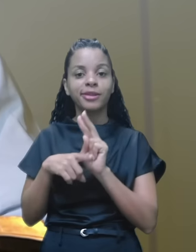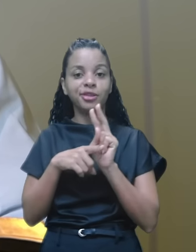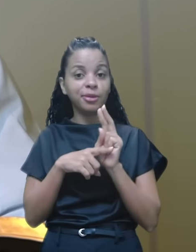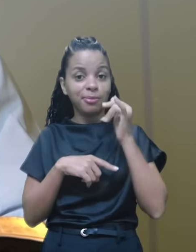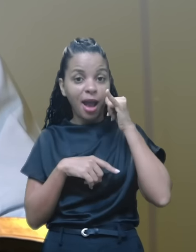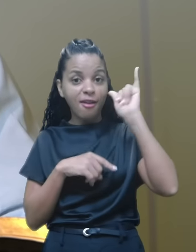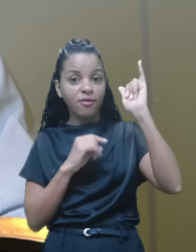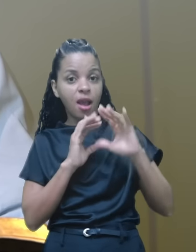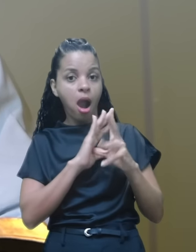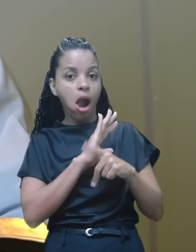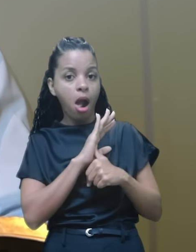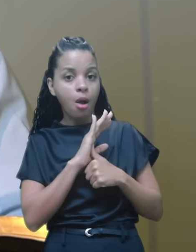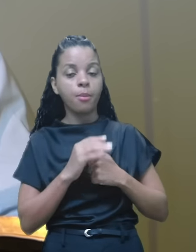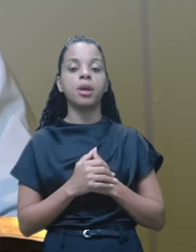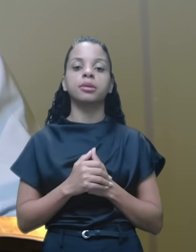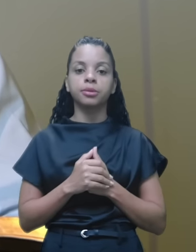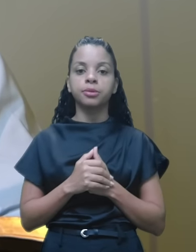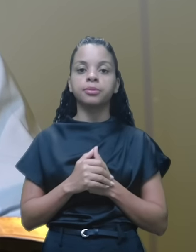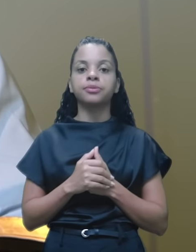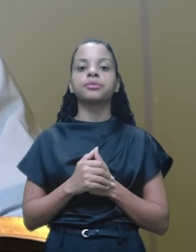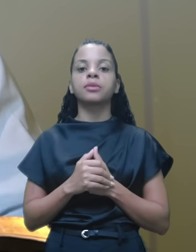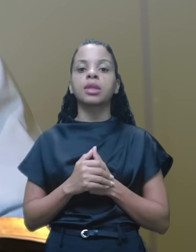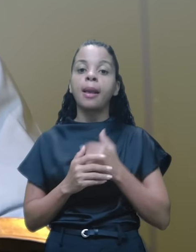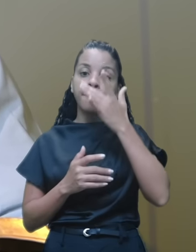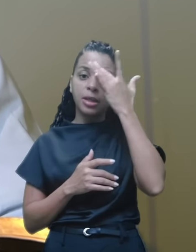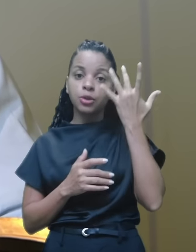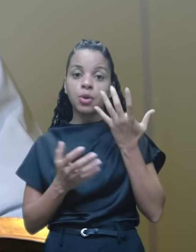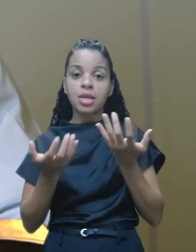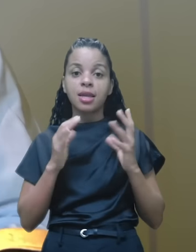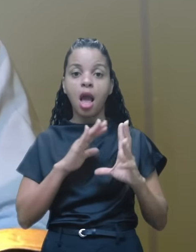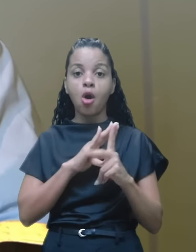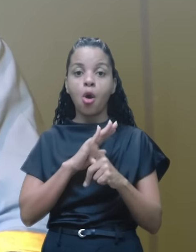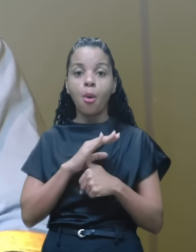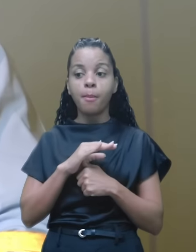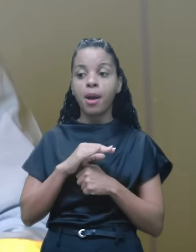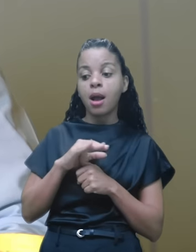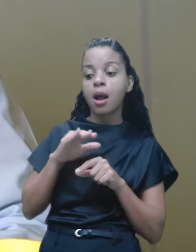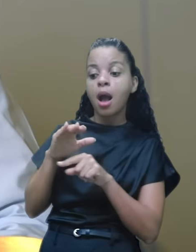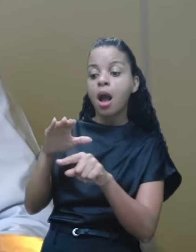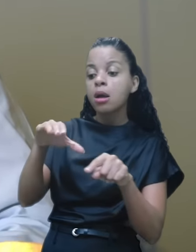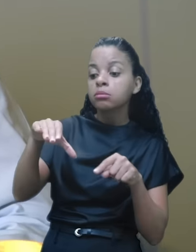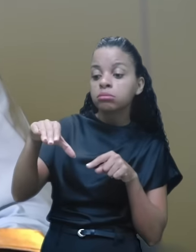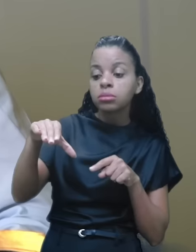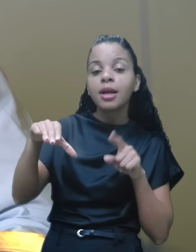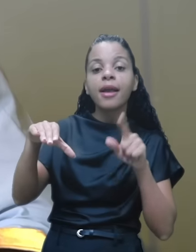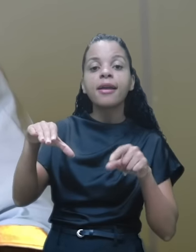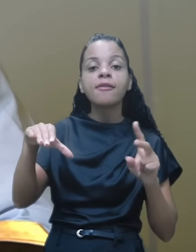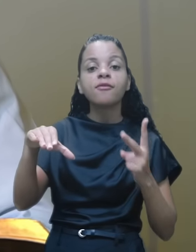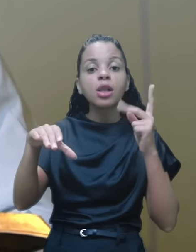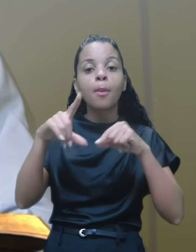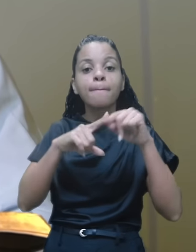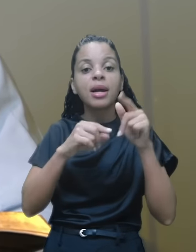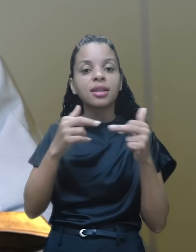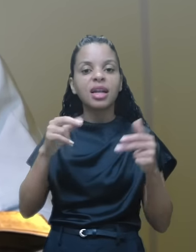não seria tão fácil. Ladrões de túmulo normalmente roubam objetos de valor e não corpos em decomposição, também outro